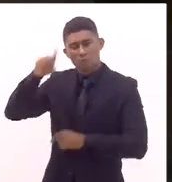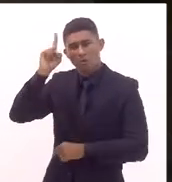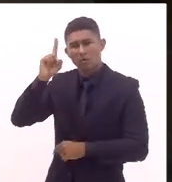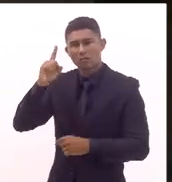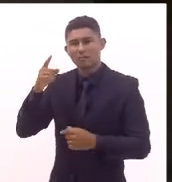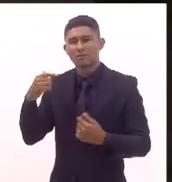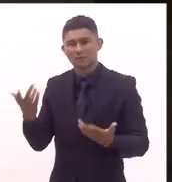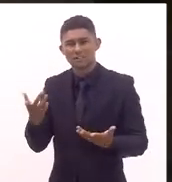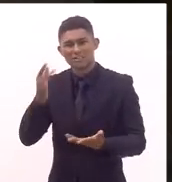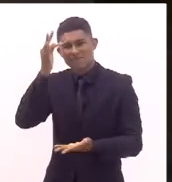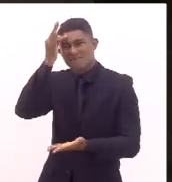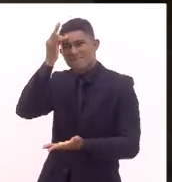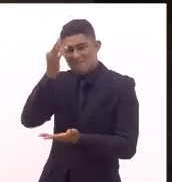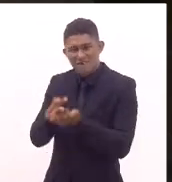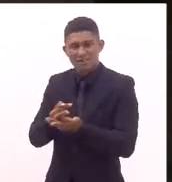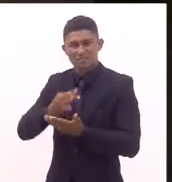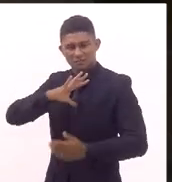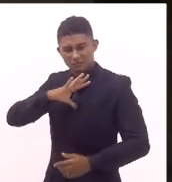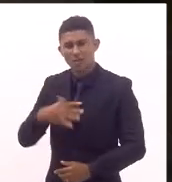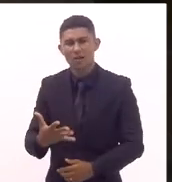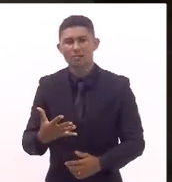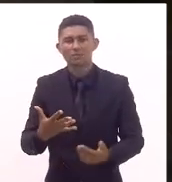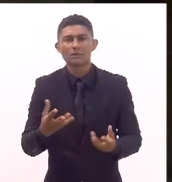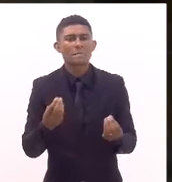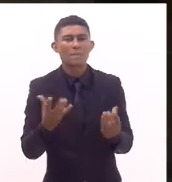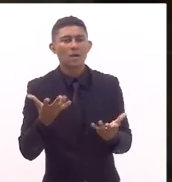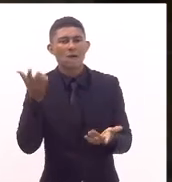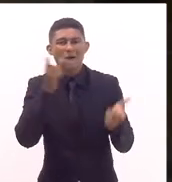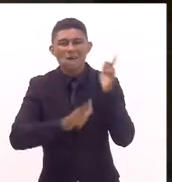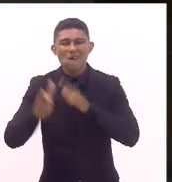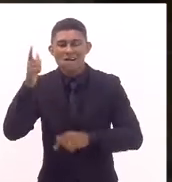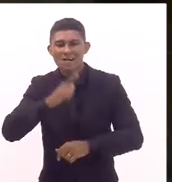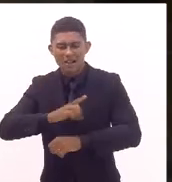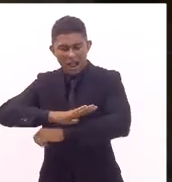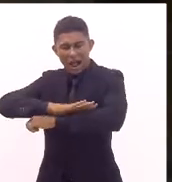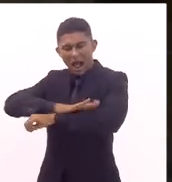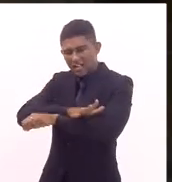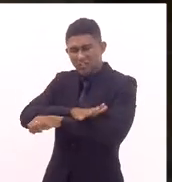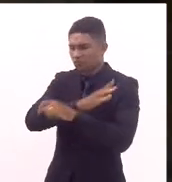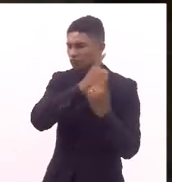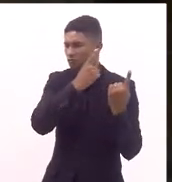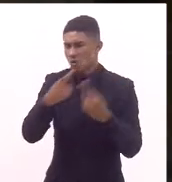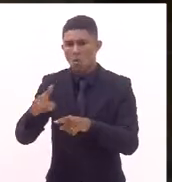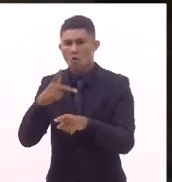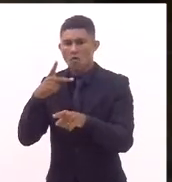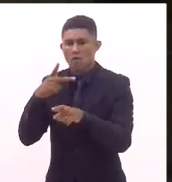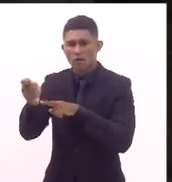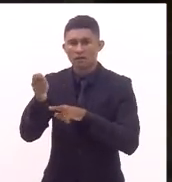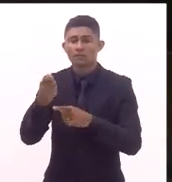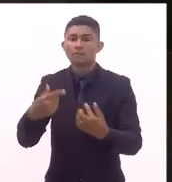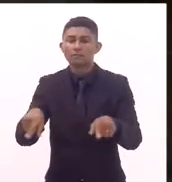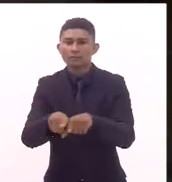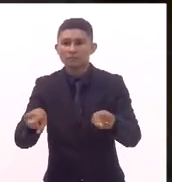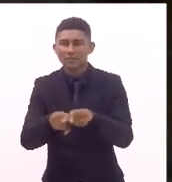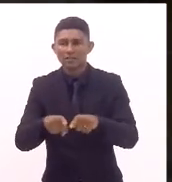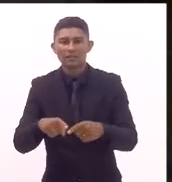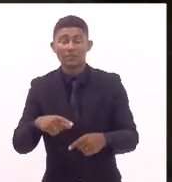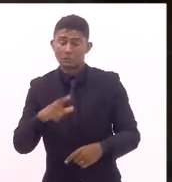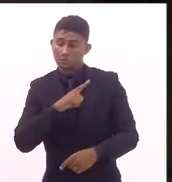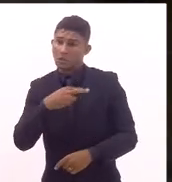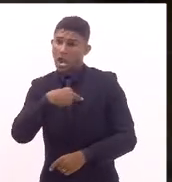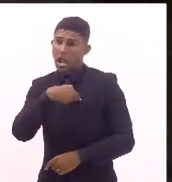ferro com toda fé com toda coragem para vencer o racismo as atrocidades a